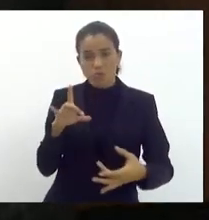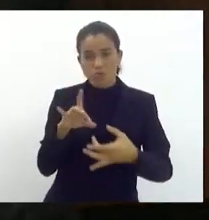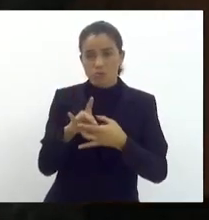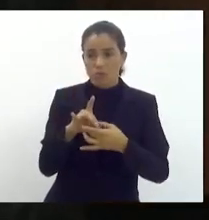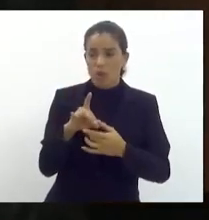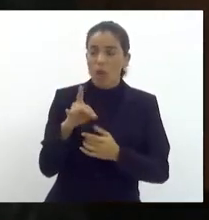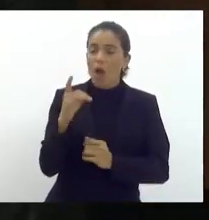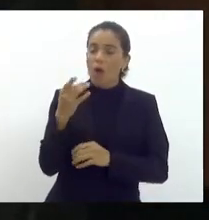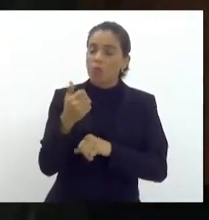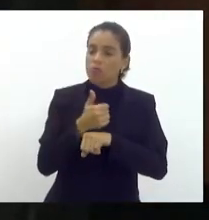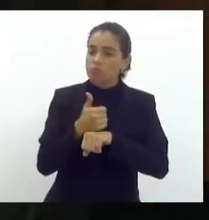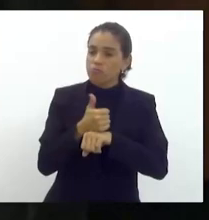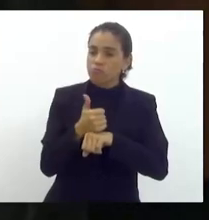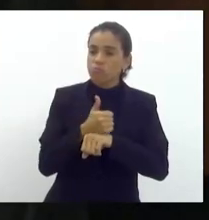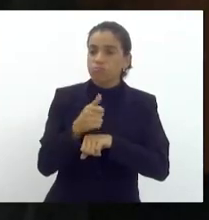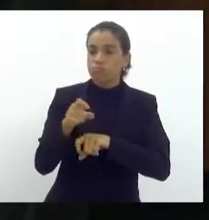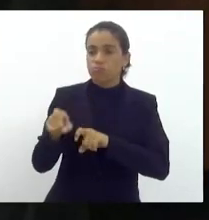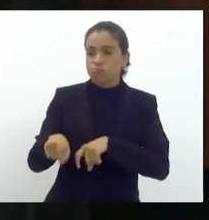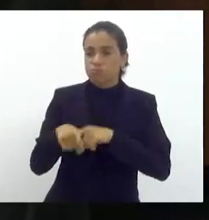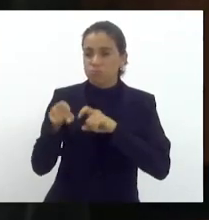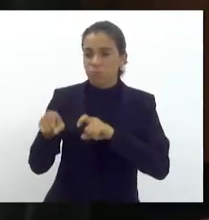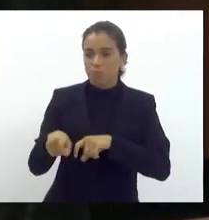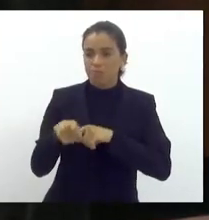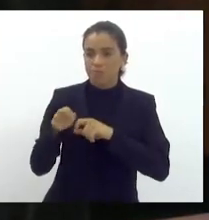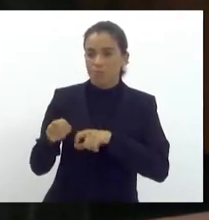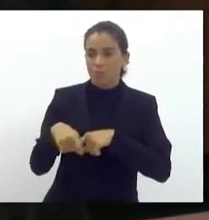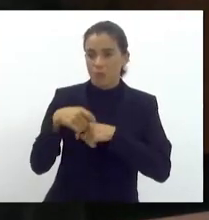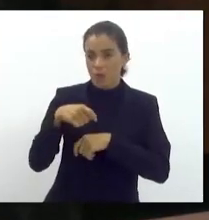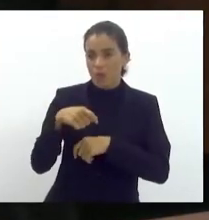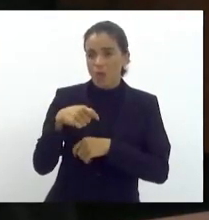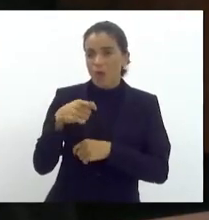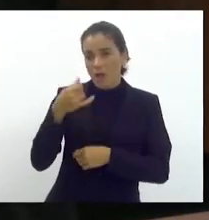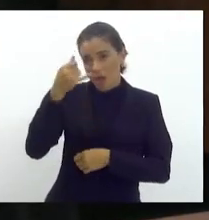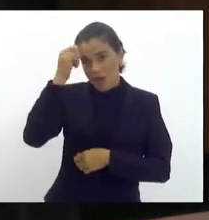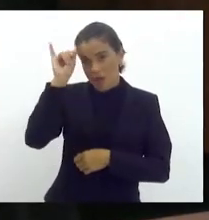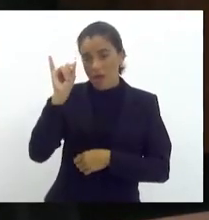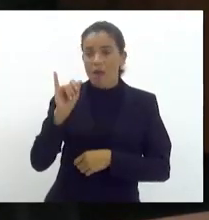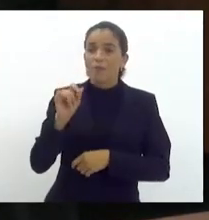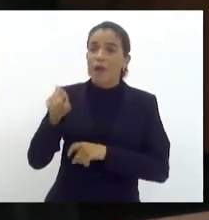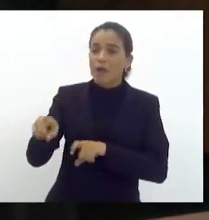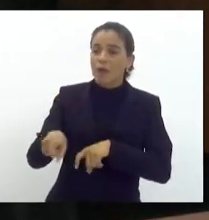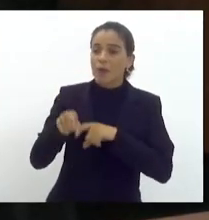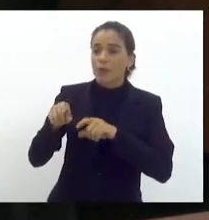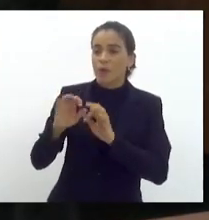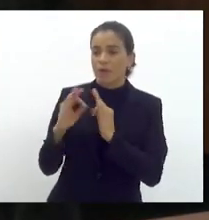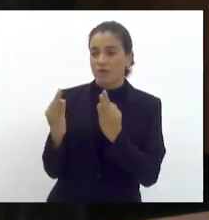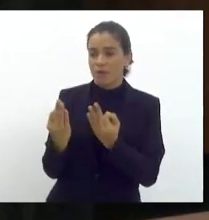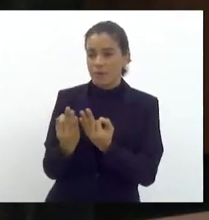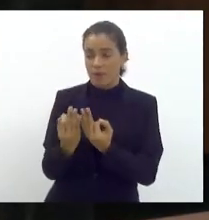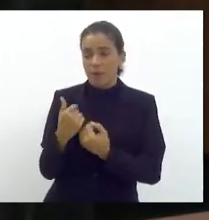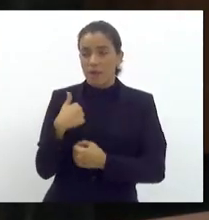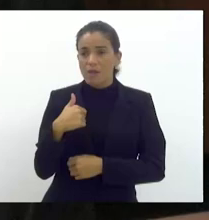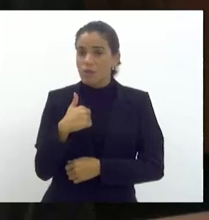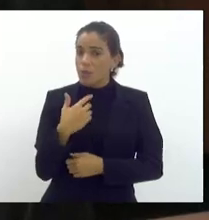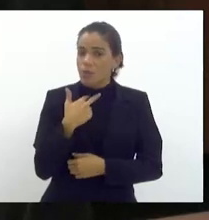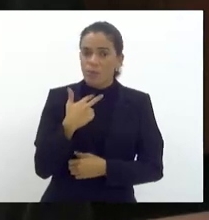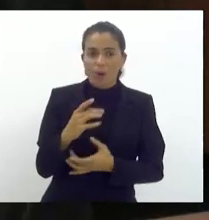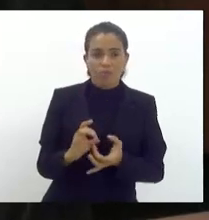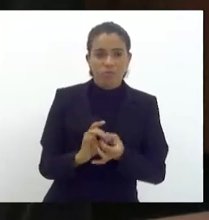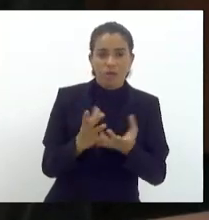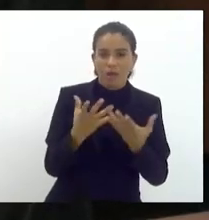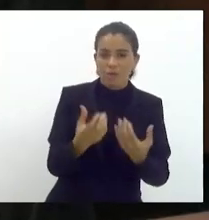ao produtor rural o que eu sou filha de produtora Rural da Agricultura Familiar e a gente não pode abrir mão